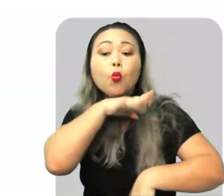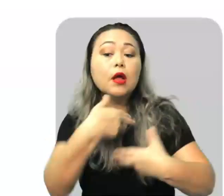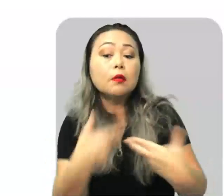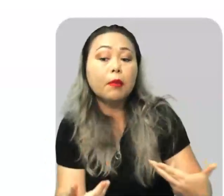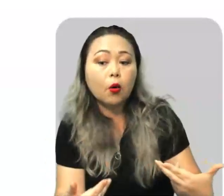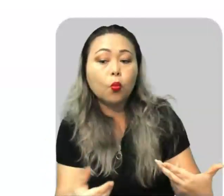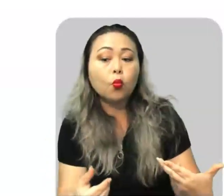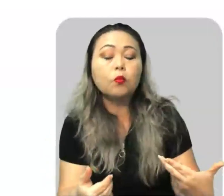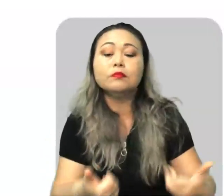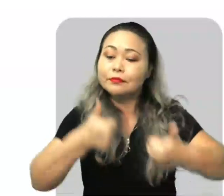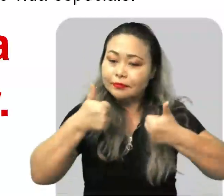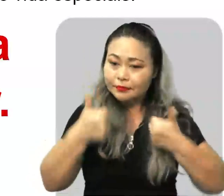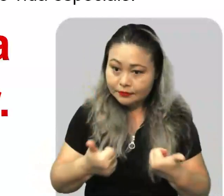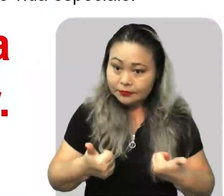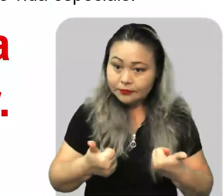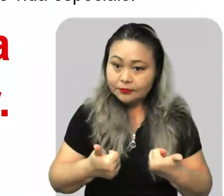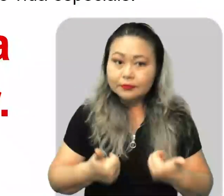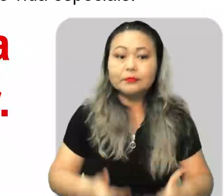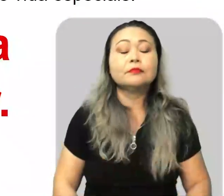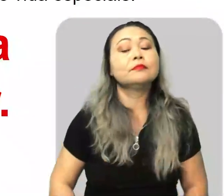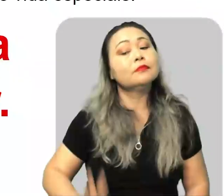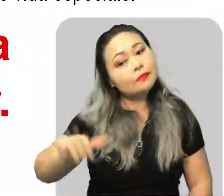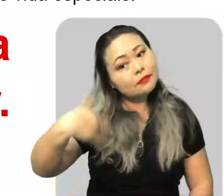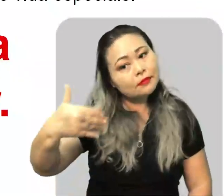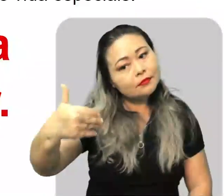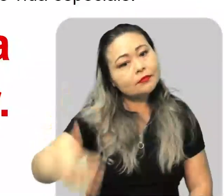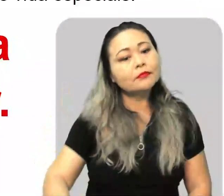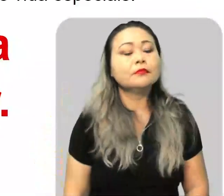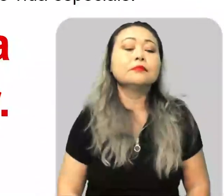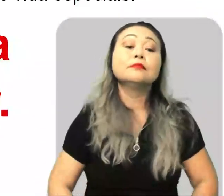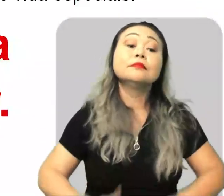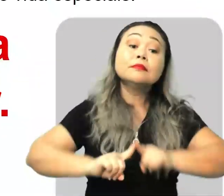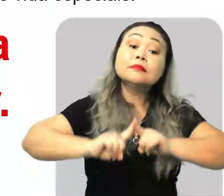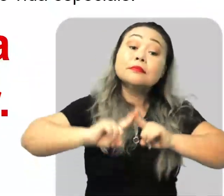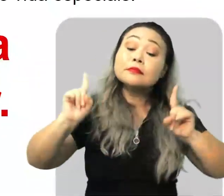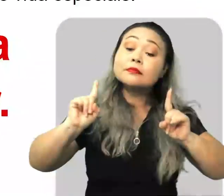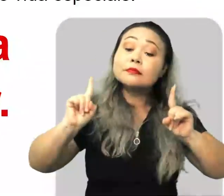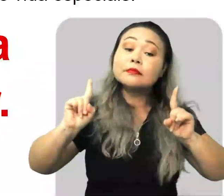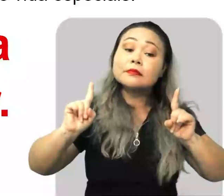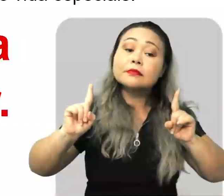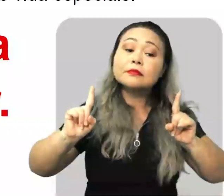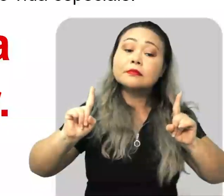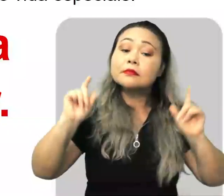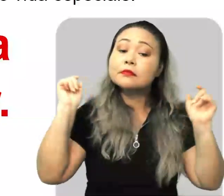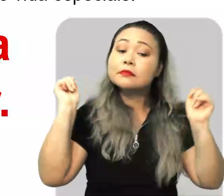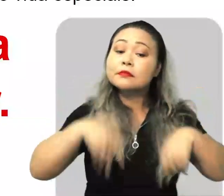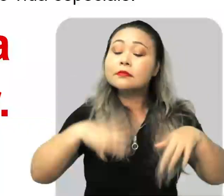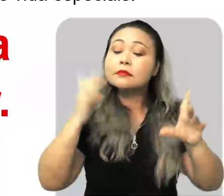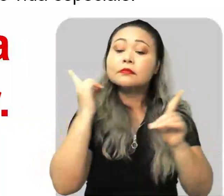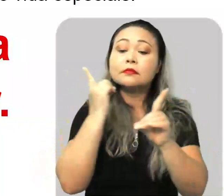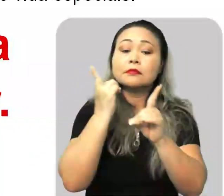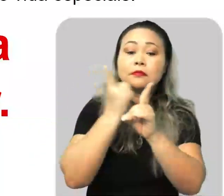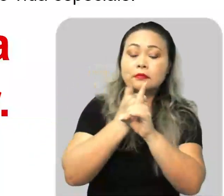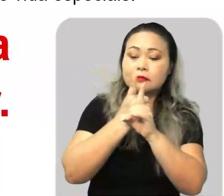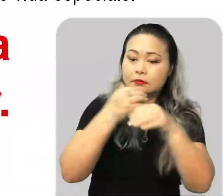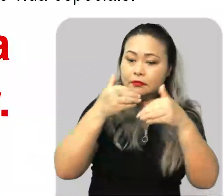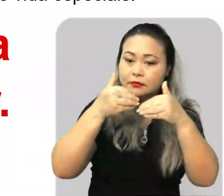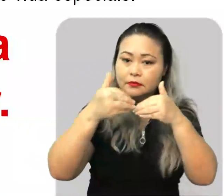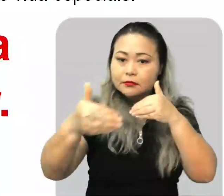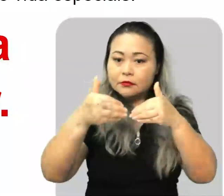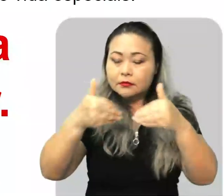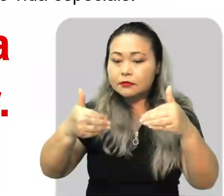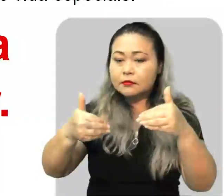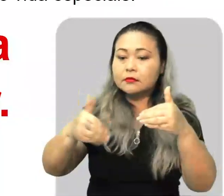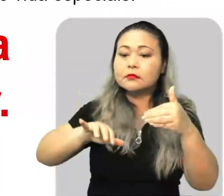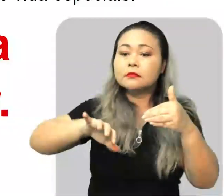animal, tá? Seguindo. Mas podemos encontrar exceções em